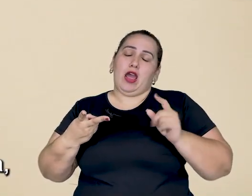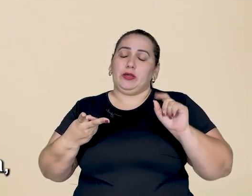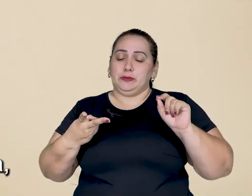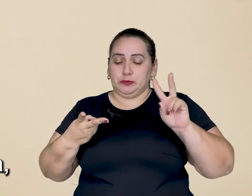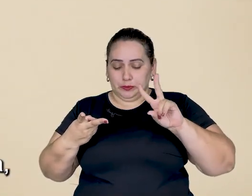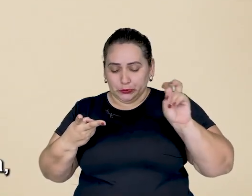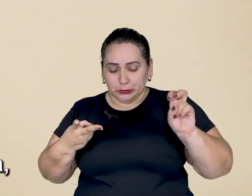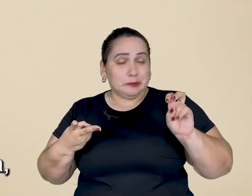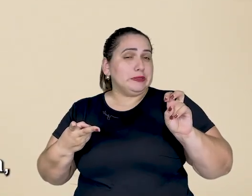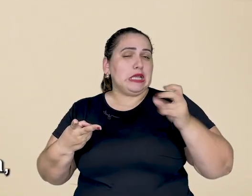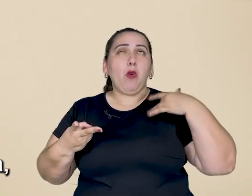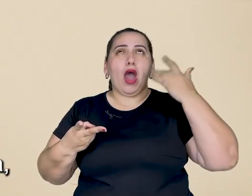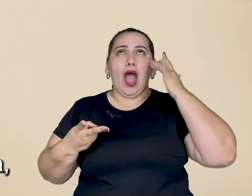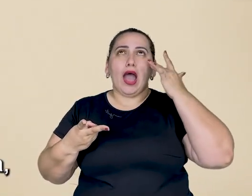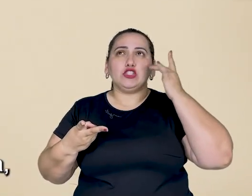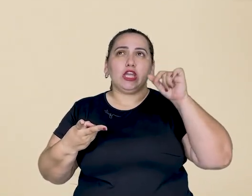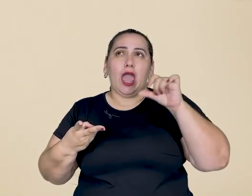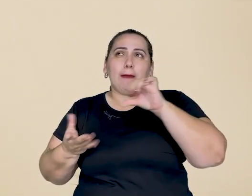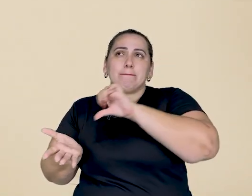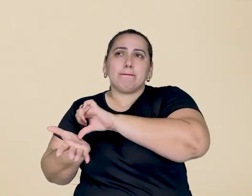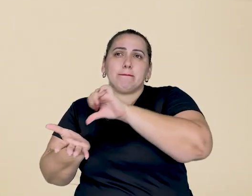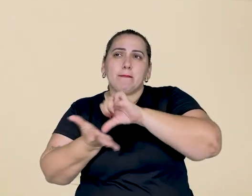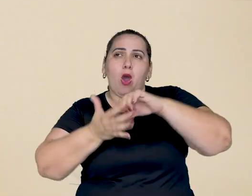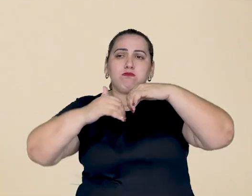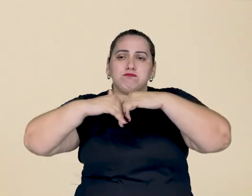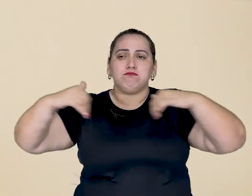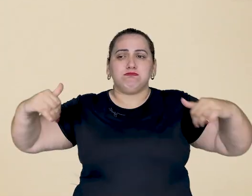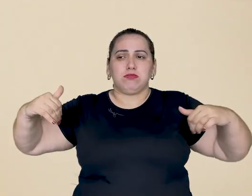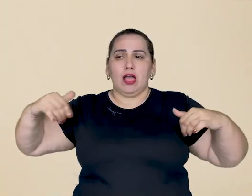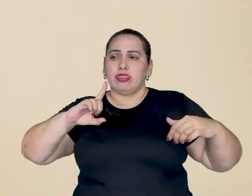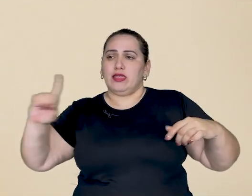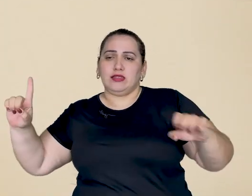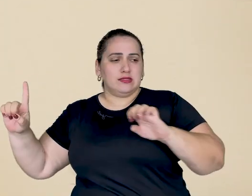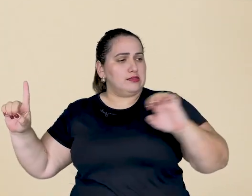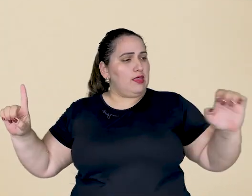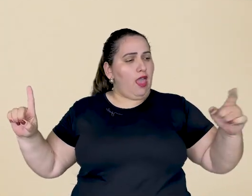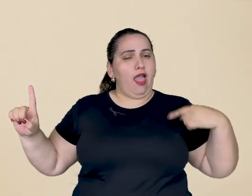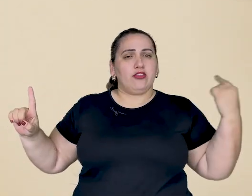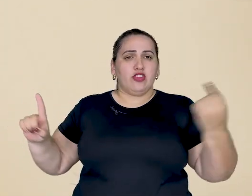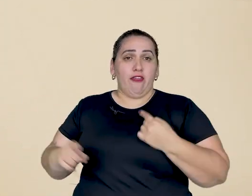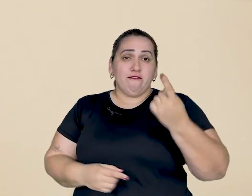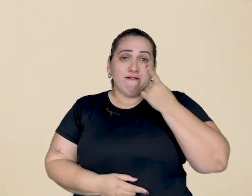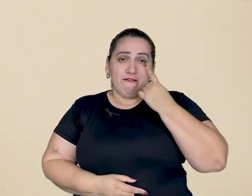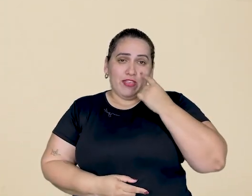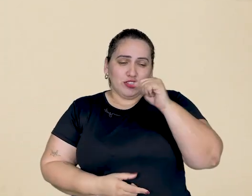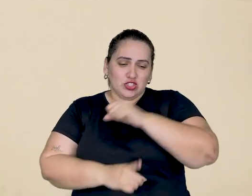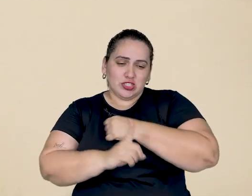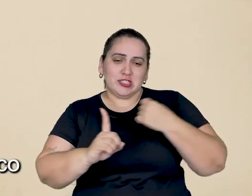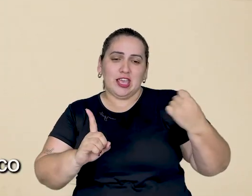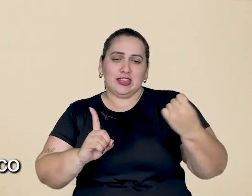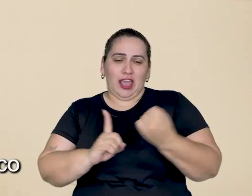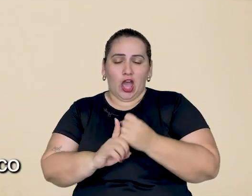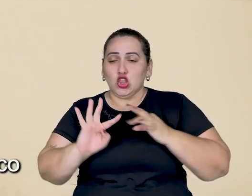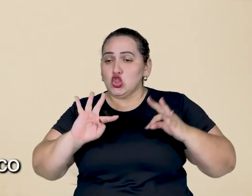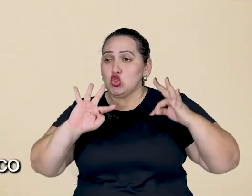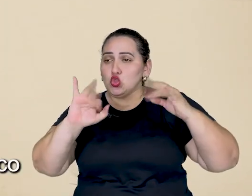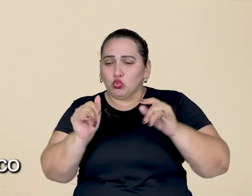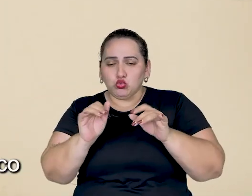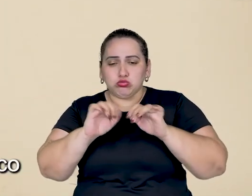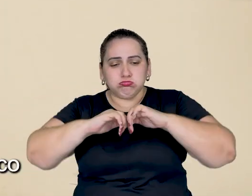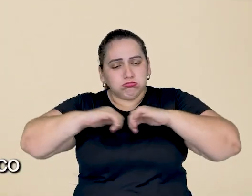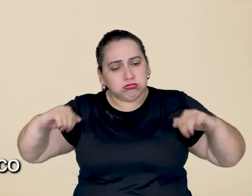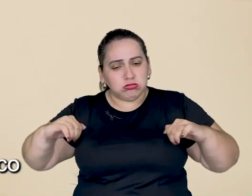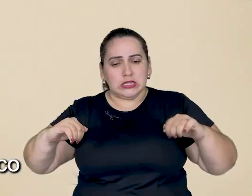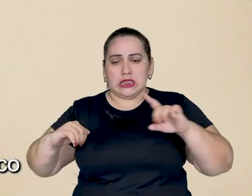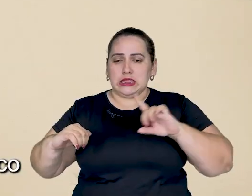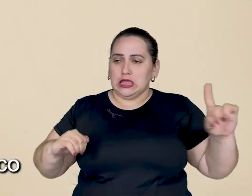E o segundo que eu posso lhe dizer, Sara, talvez seja essa polarização que a gente vê hoje na sociedade. É tudo muito